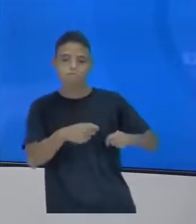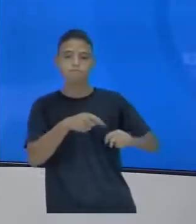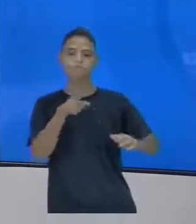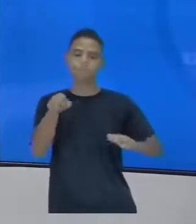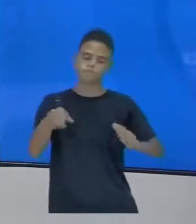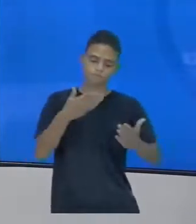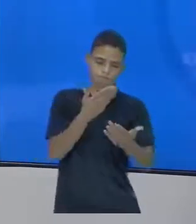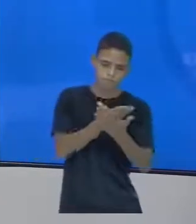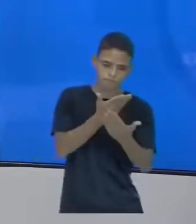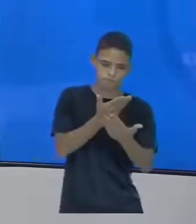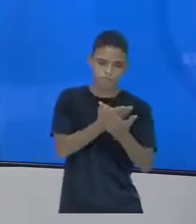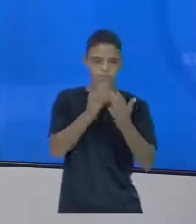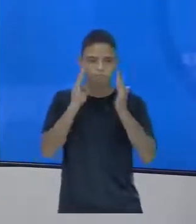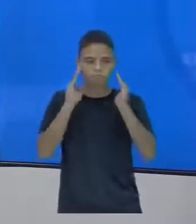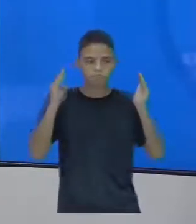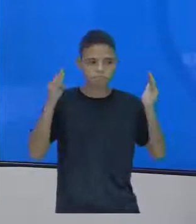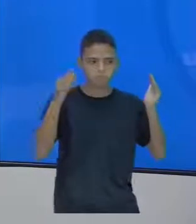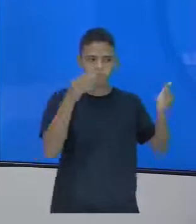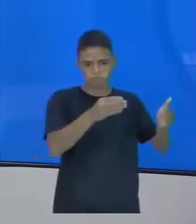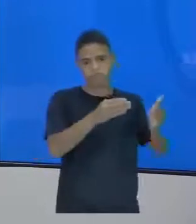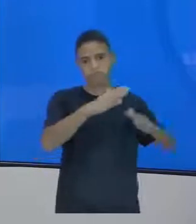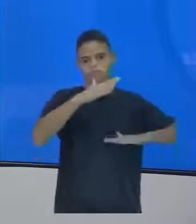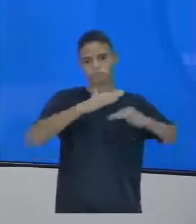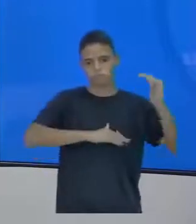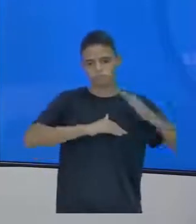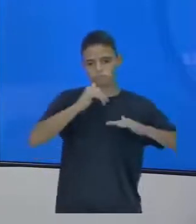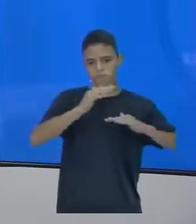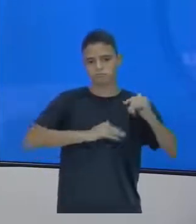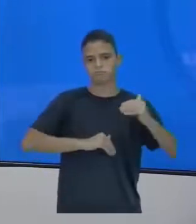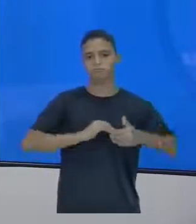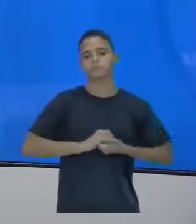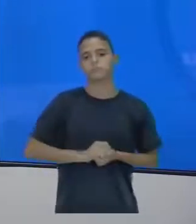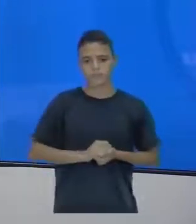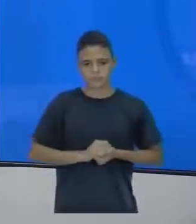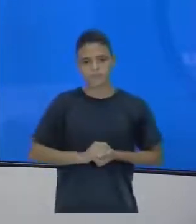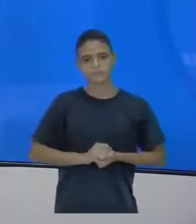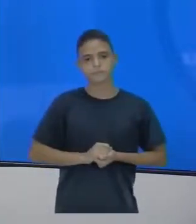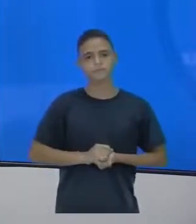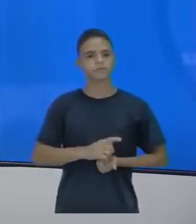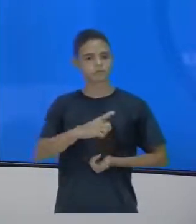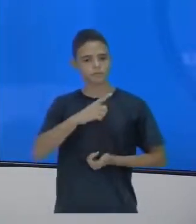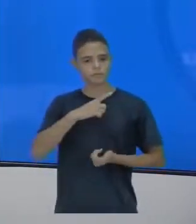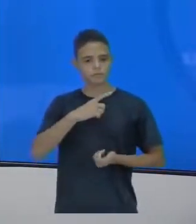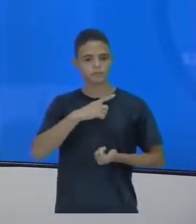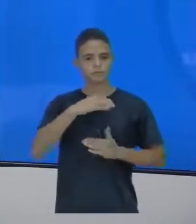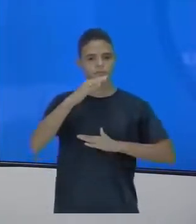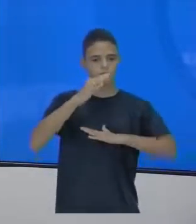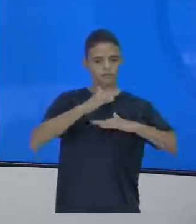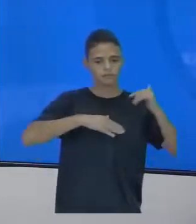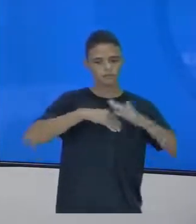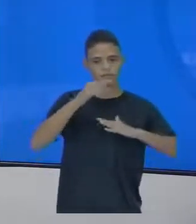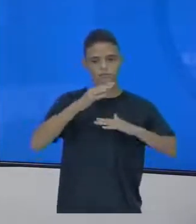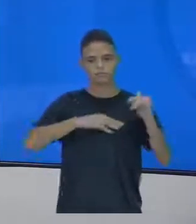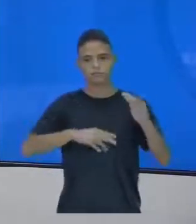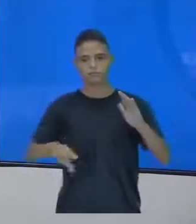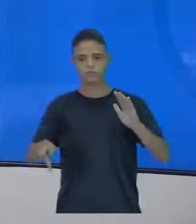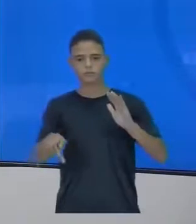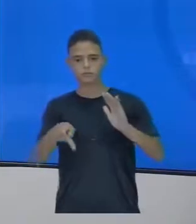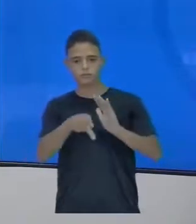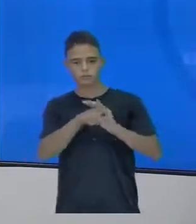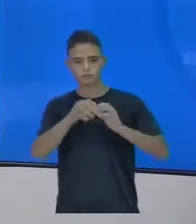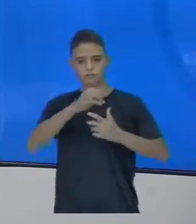habilidades. Por isso que as nossas aulas, a gente fala habilidade tal, habilidade tal. Existem as habilidades que são cobradas no Enem. As habilidades